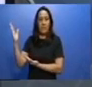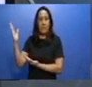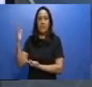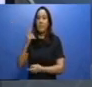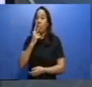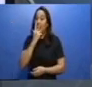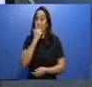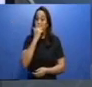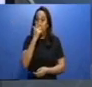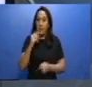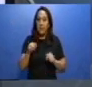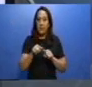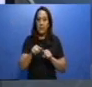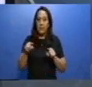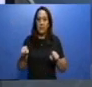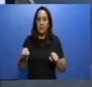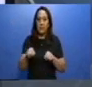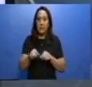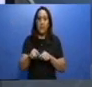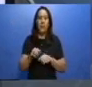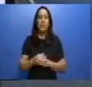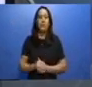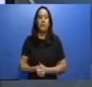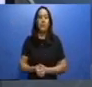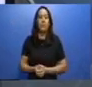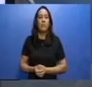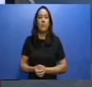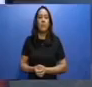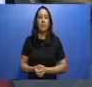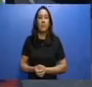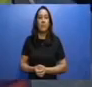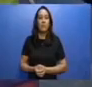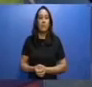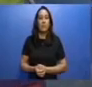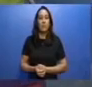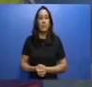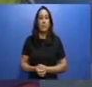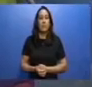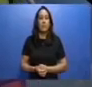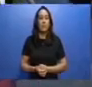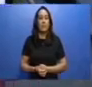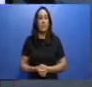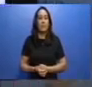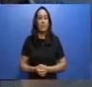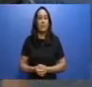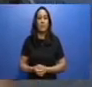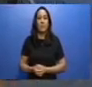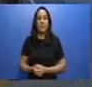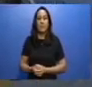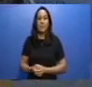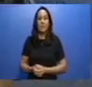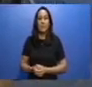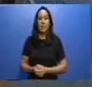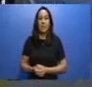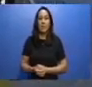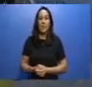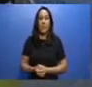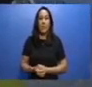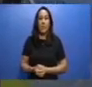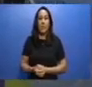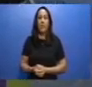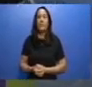tenho aqui? O quadrado, certo? Então, essas são as